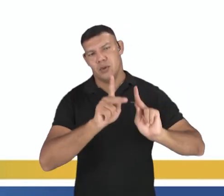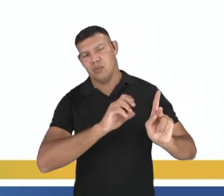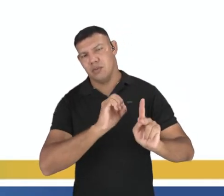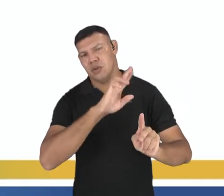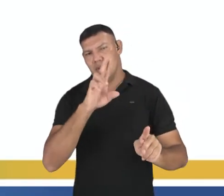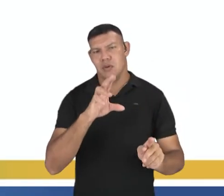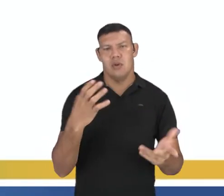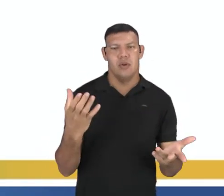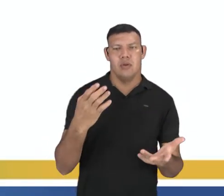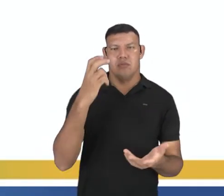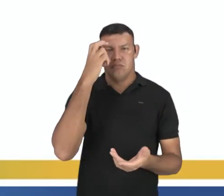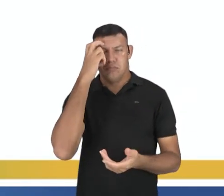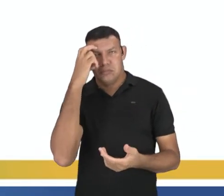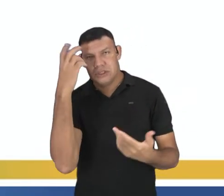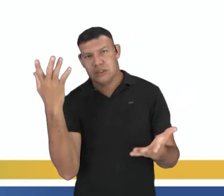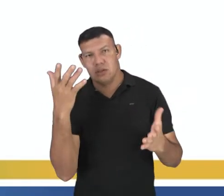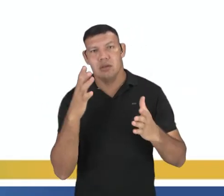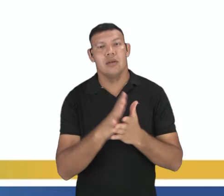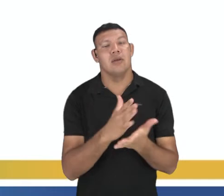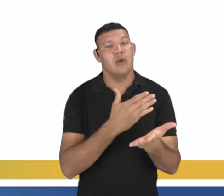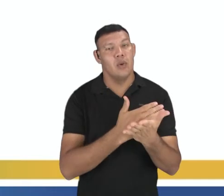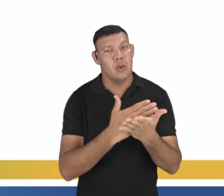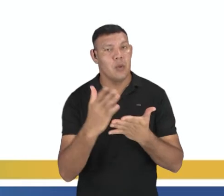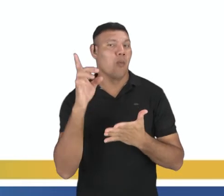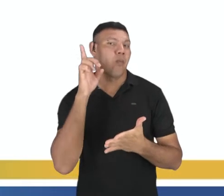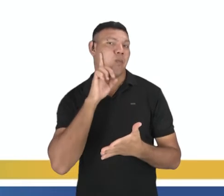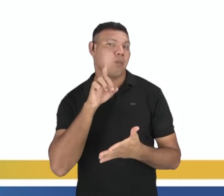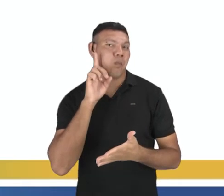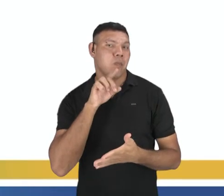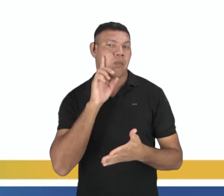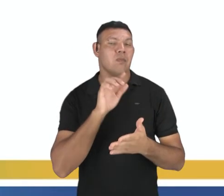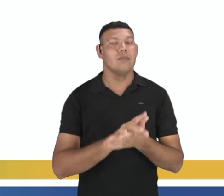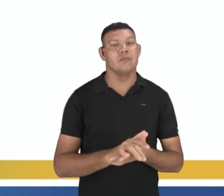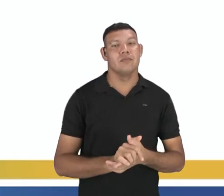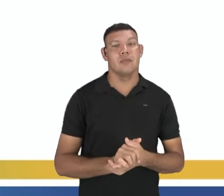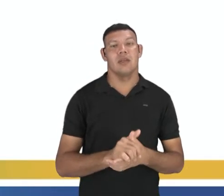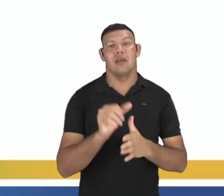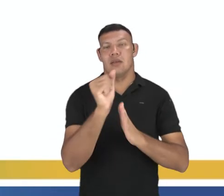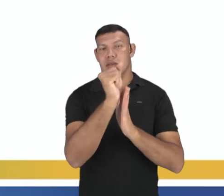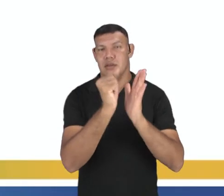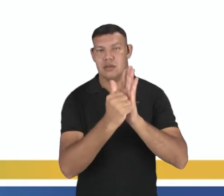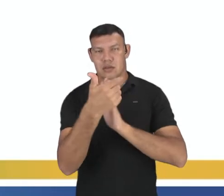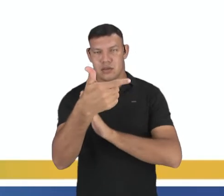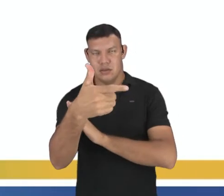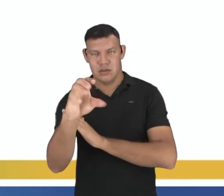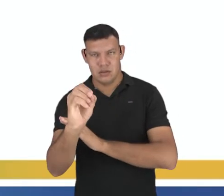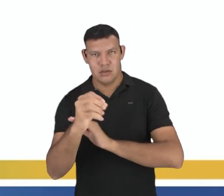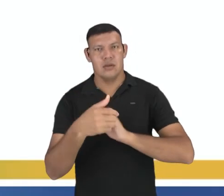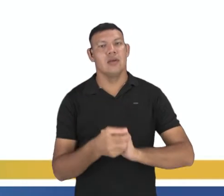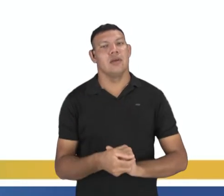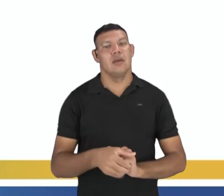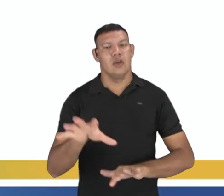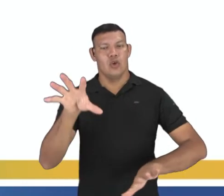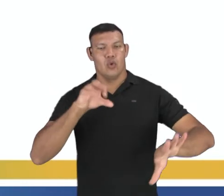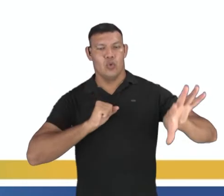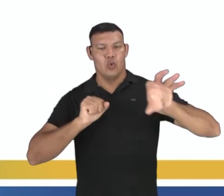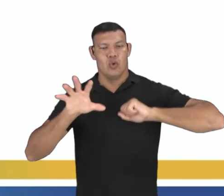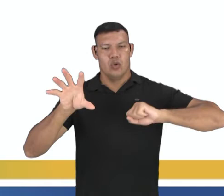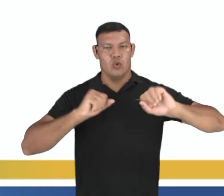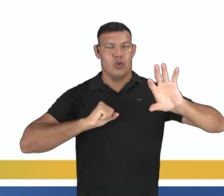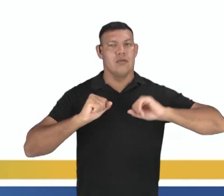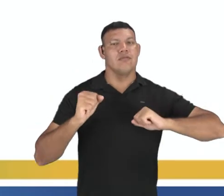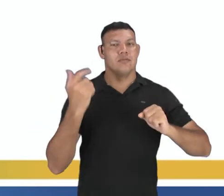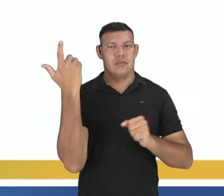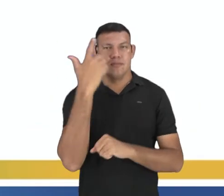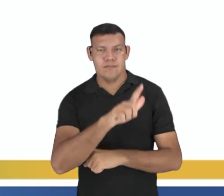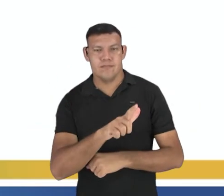o culto é um fenômeno que se inicia nos Estados Unidos no primeiro quarto do século 20 e adquiriu proporções em comuns